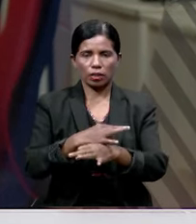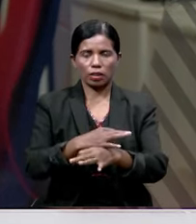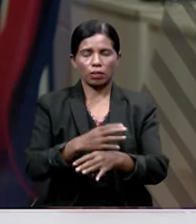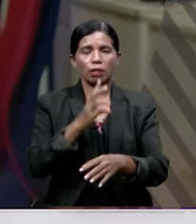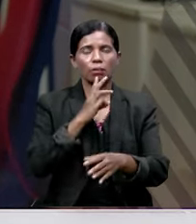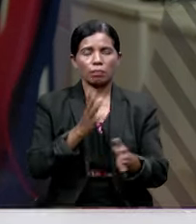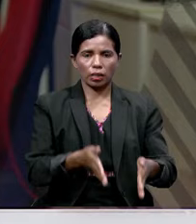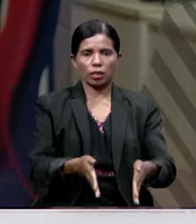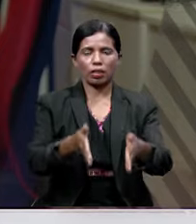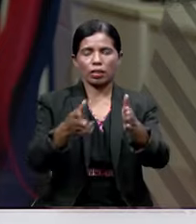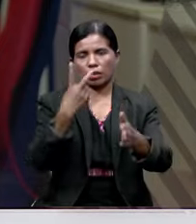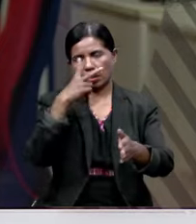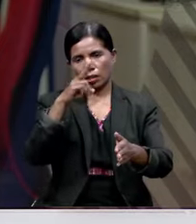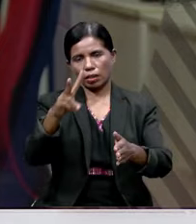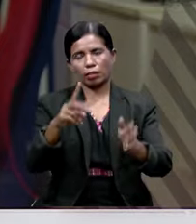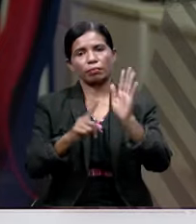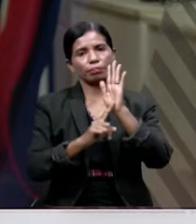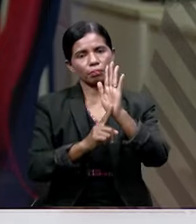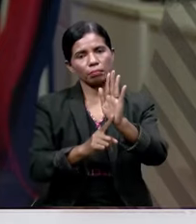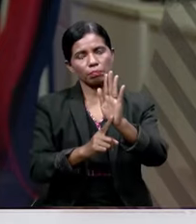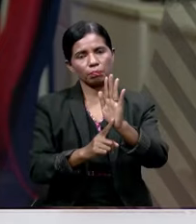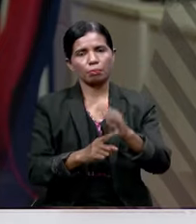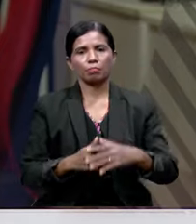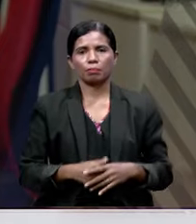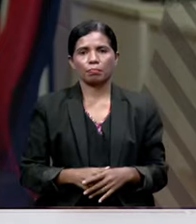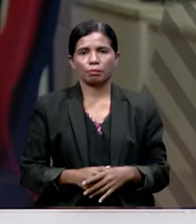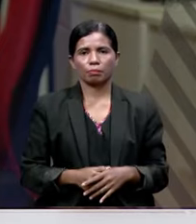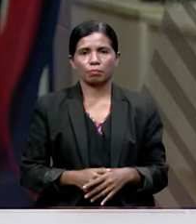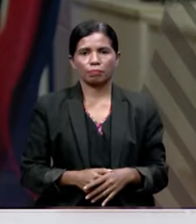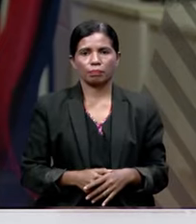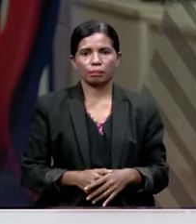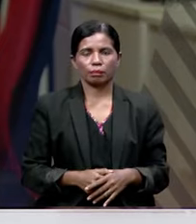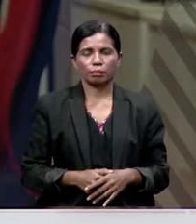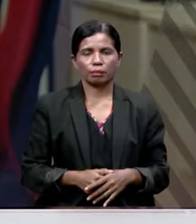drenazen. Turmai acompanha reportagem na pe equipa GMN preparona.